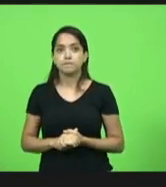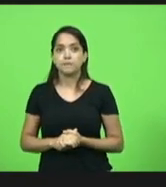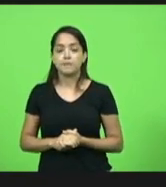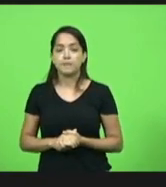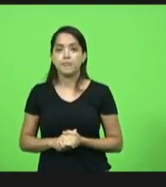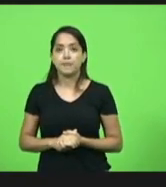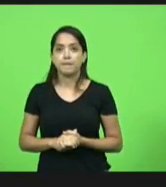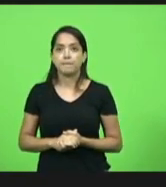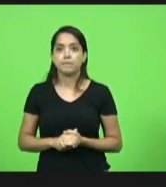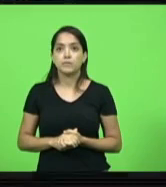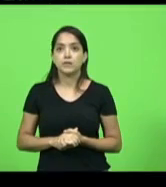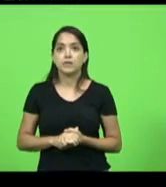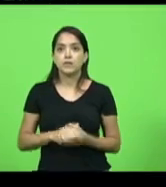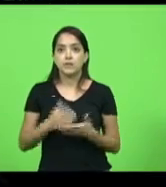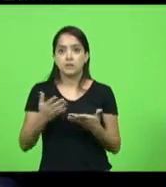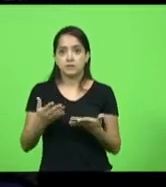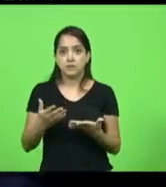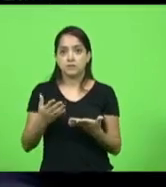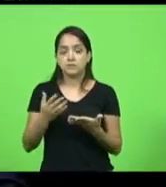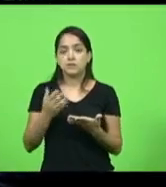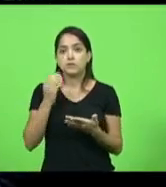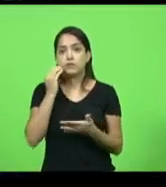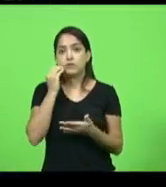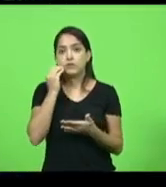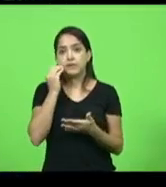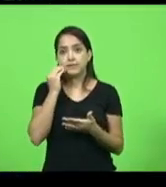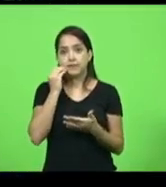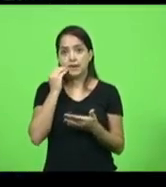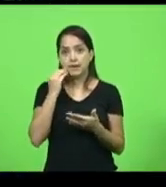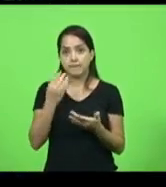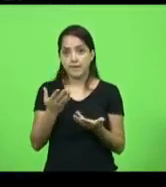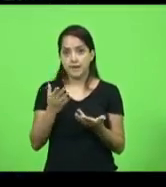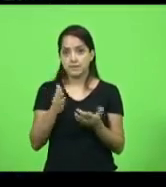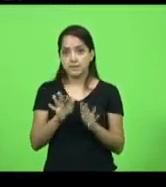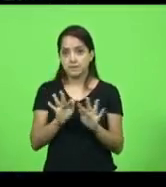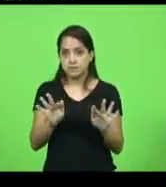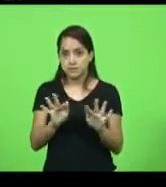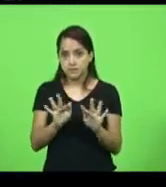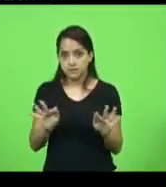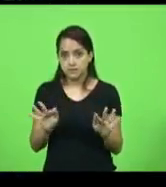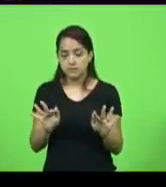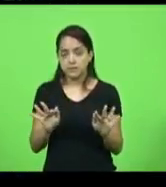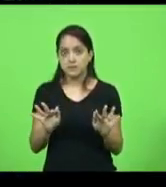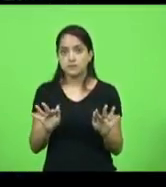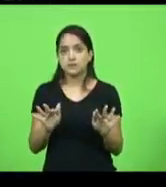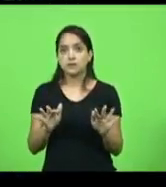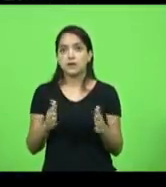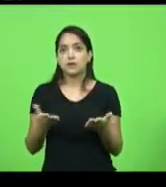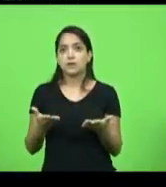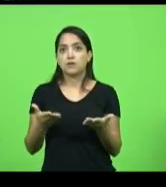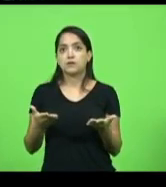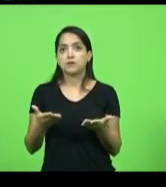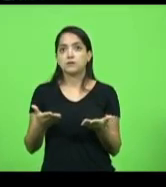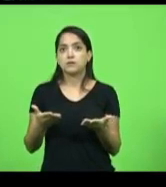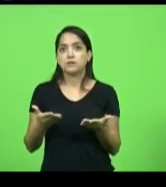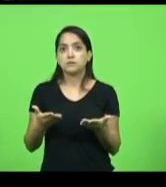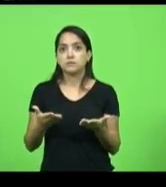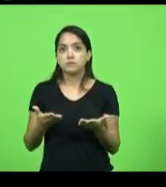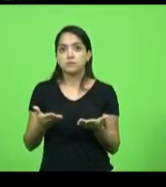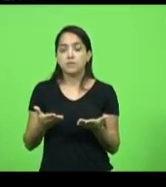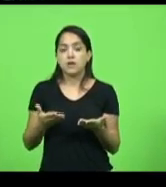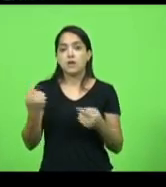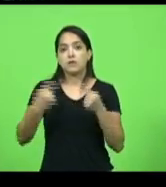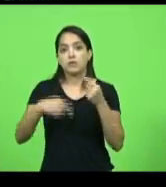Bom, colegas deputados, eu vou tentar ser mais sintético e menos prolixo, porque eu vejo que é um